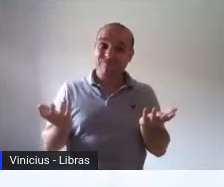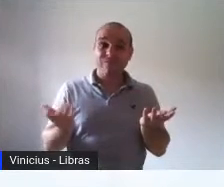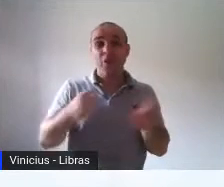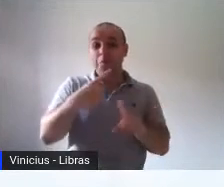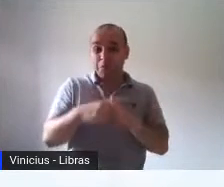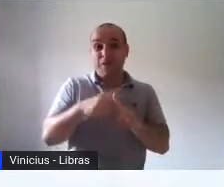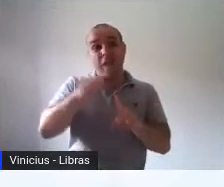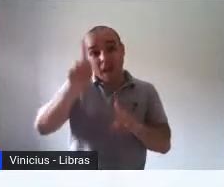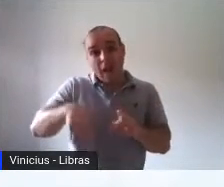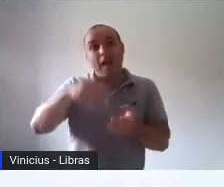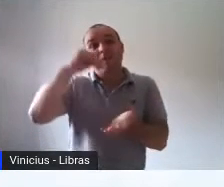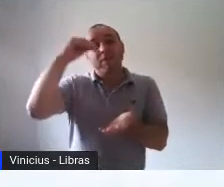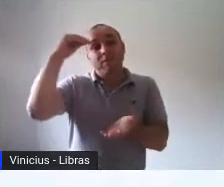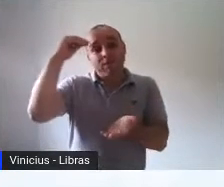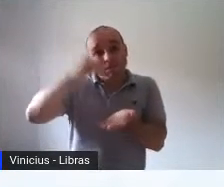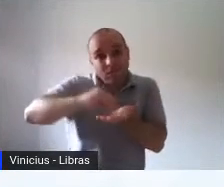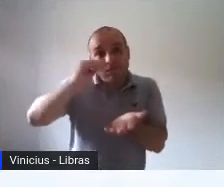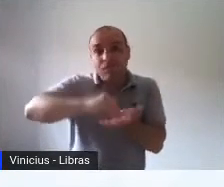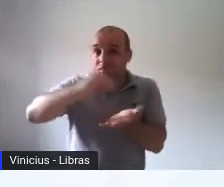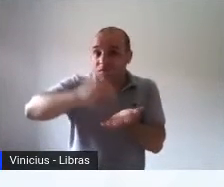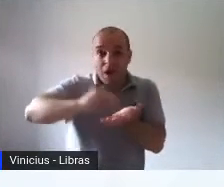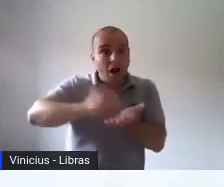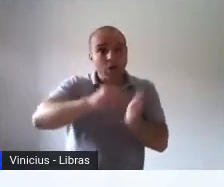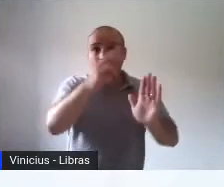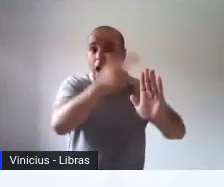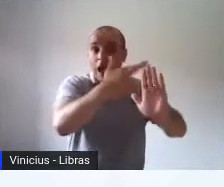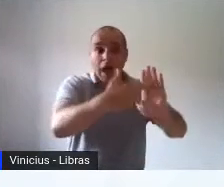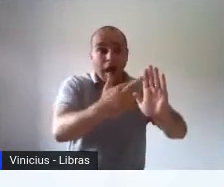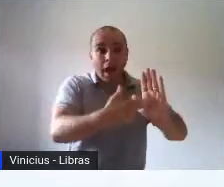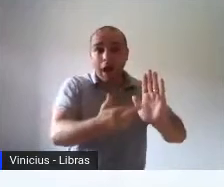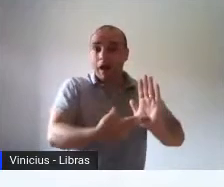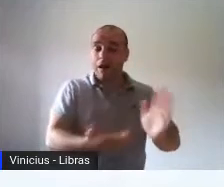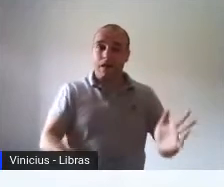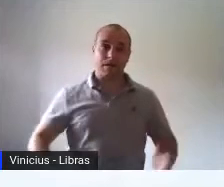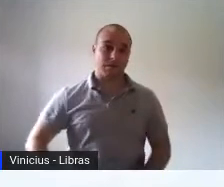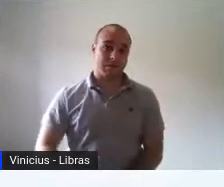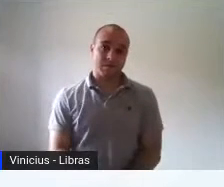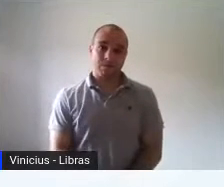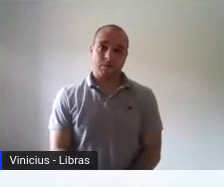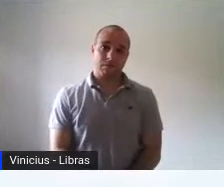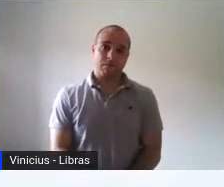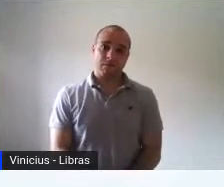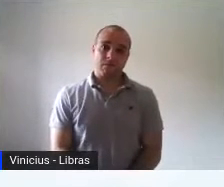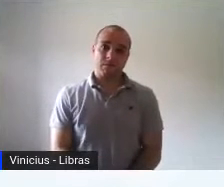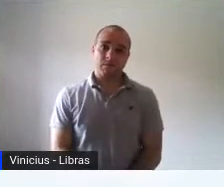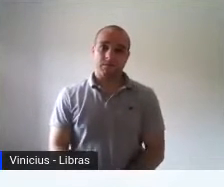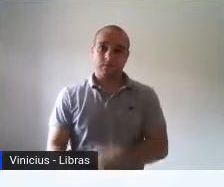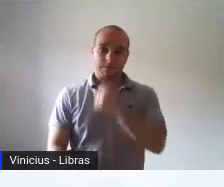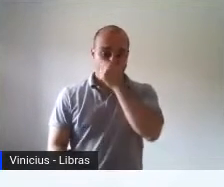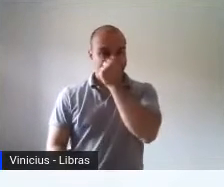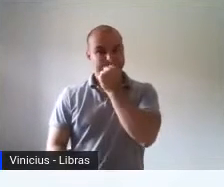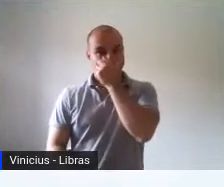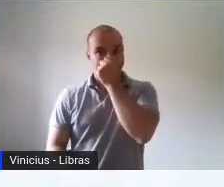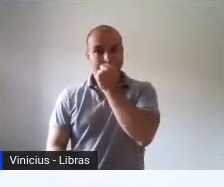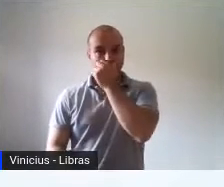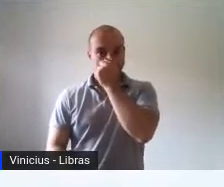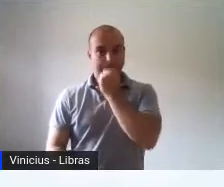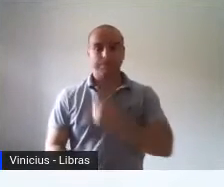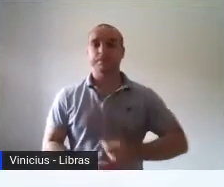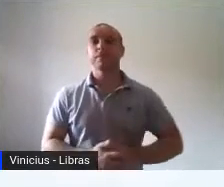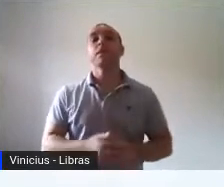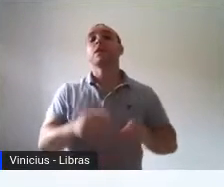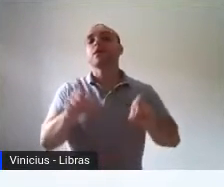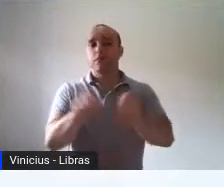governo, acabou com os estoques reguladores. O que eram os estoques reguladores? Era uma quantidade de alguns produtos que o governo